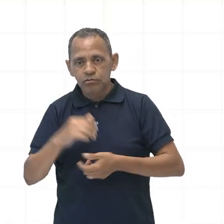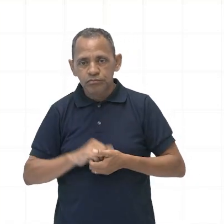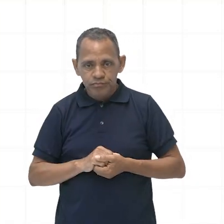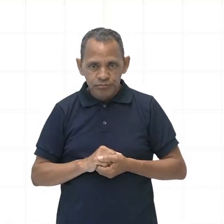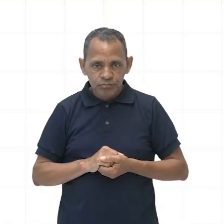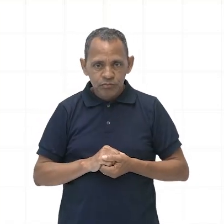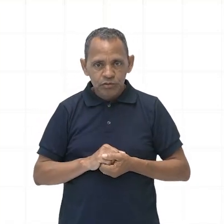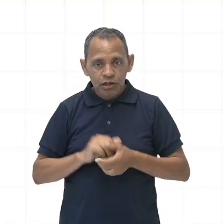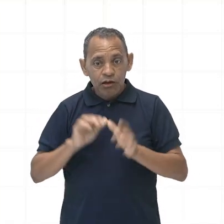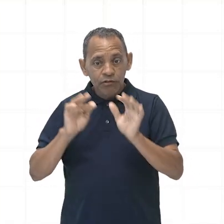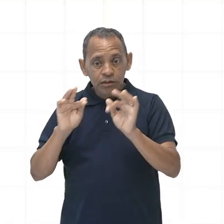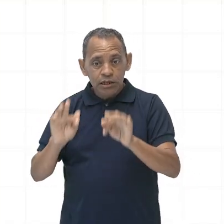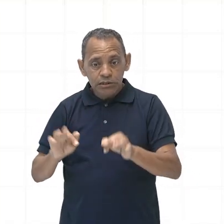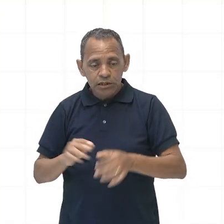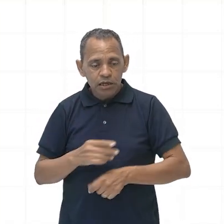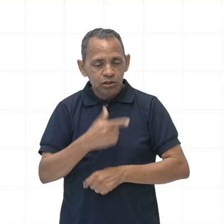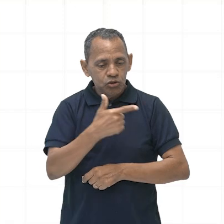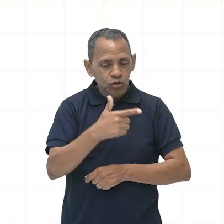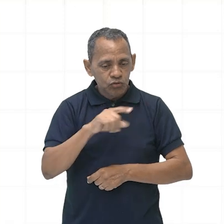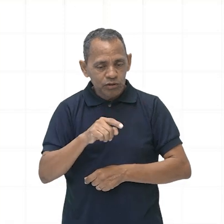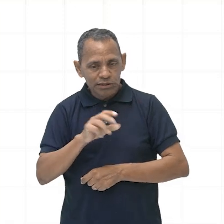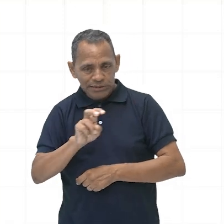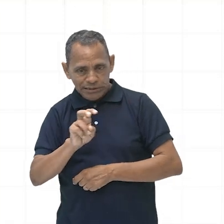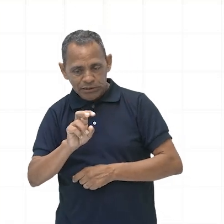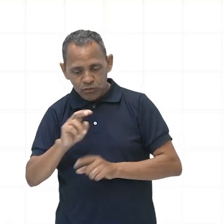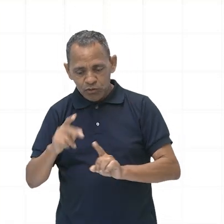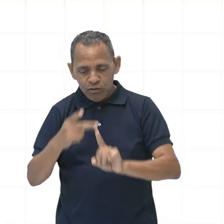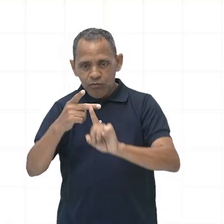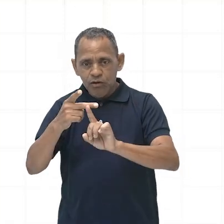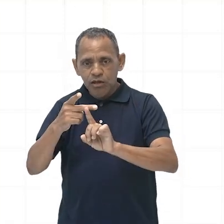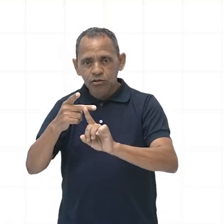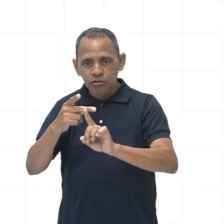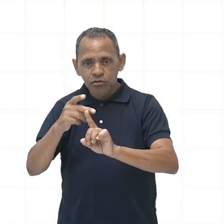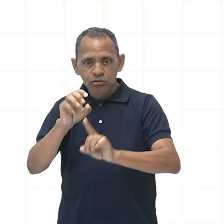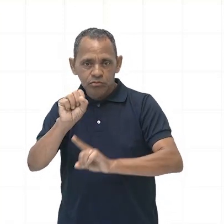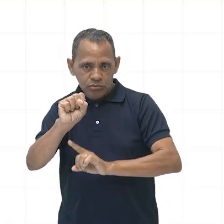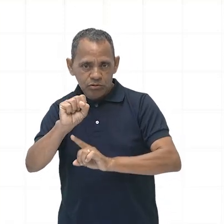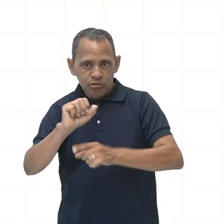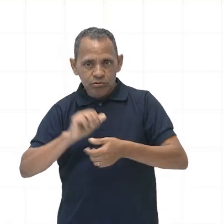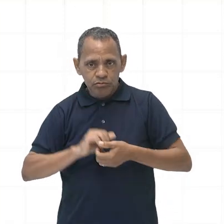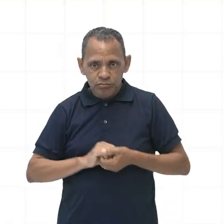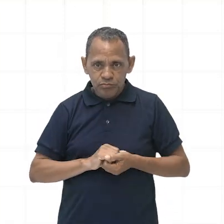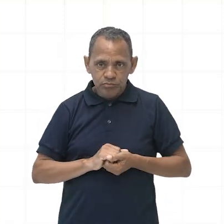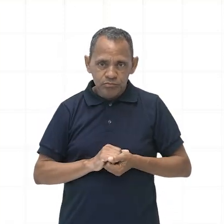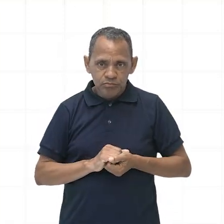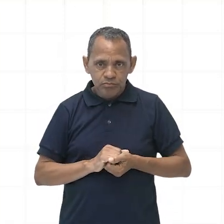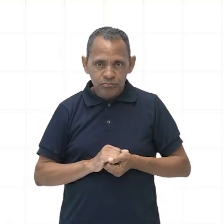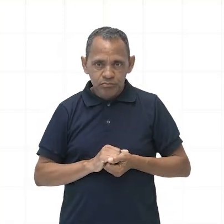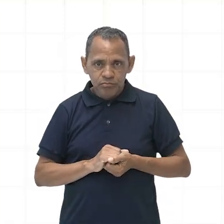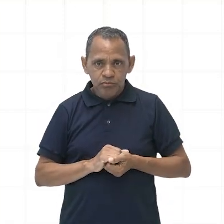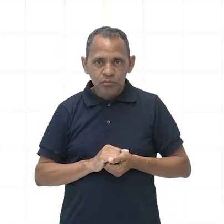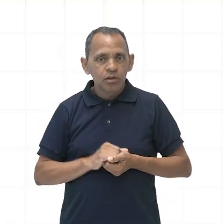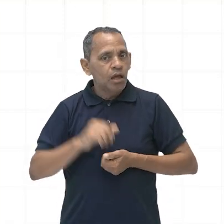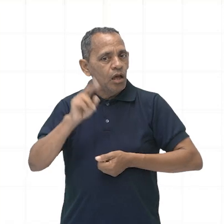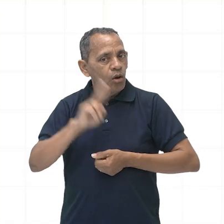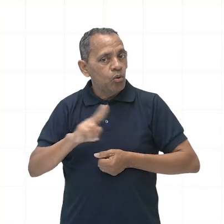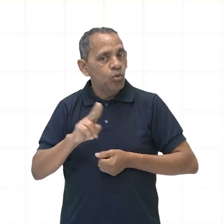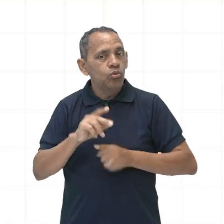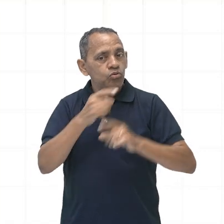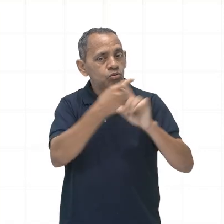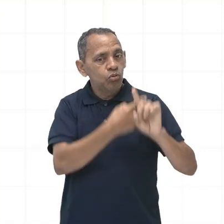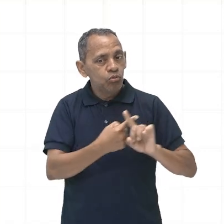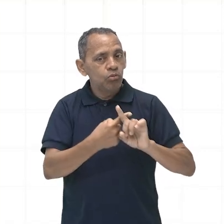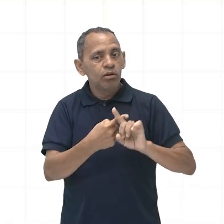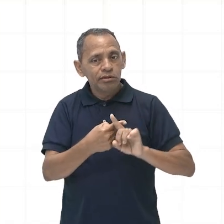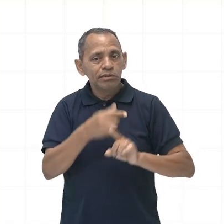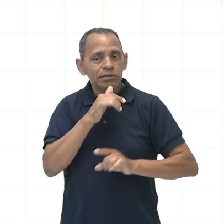Concluindo aqui a conta, vai ficar 2,5 elevado a 8. Então, aqui é a aplicação da propriedade